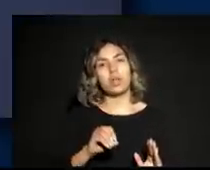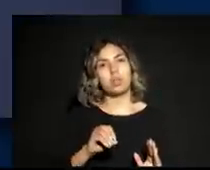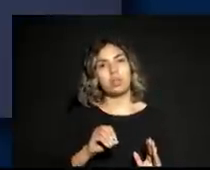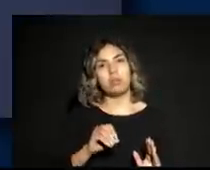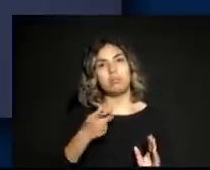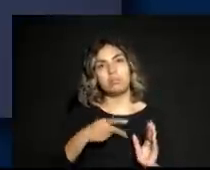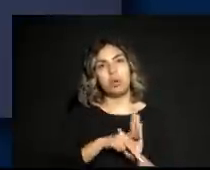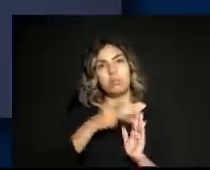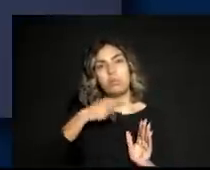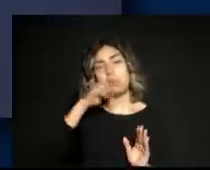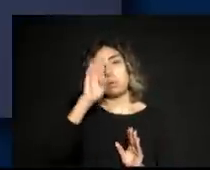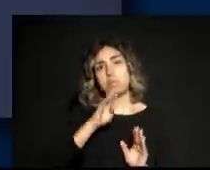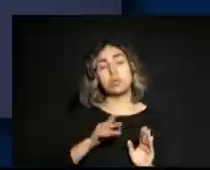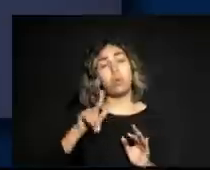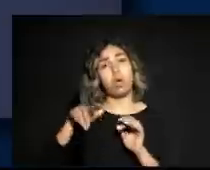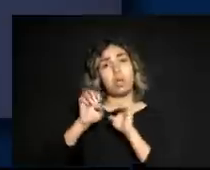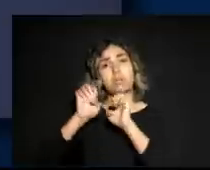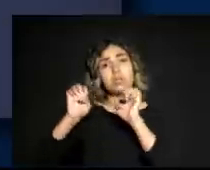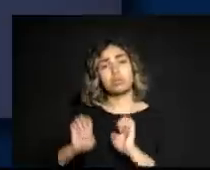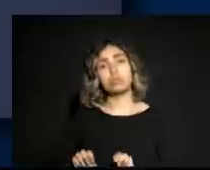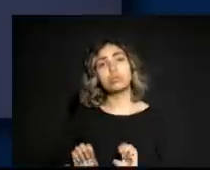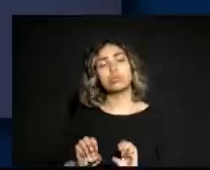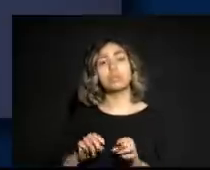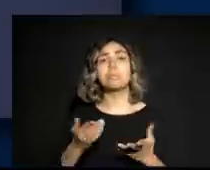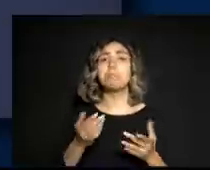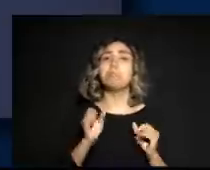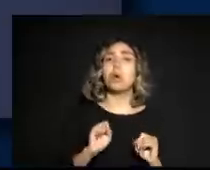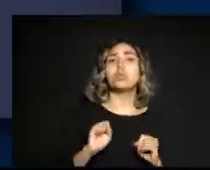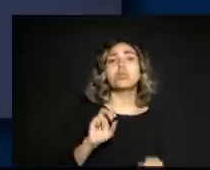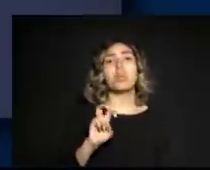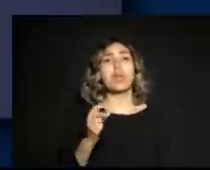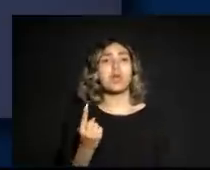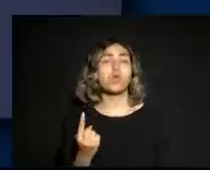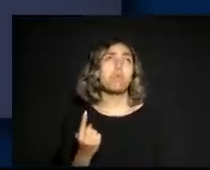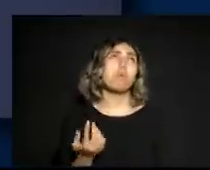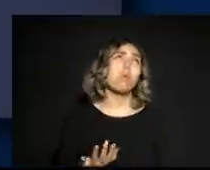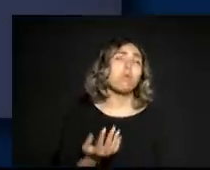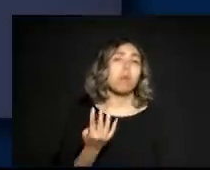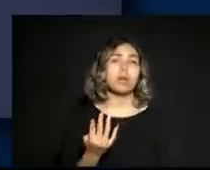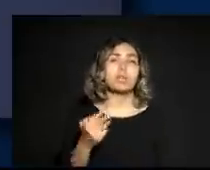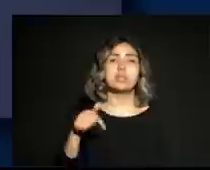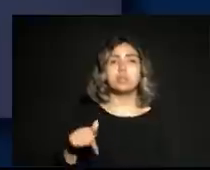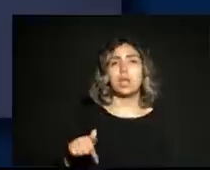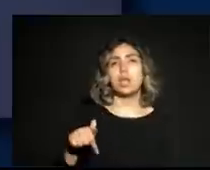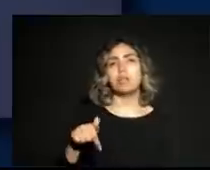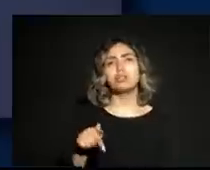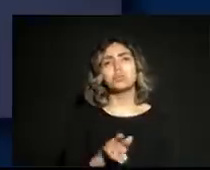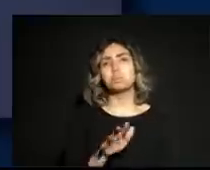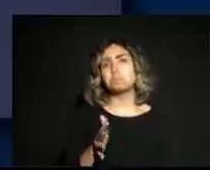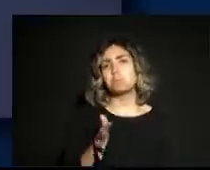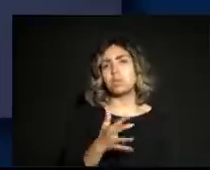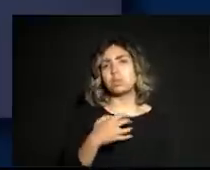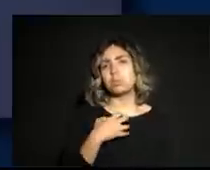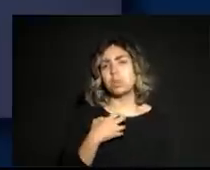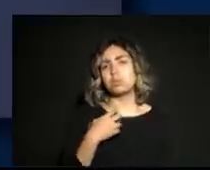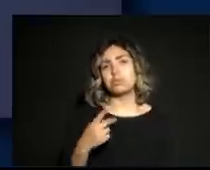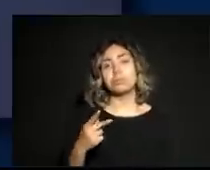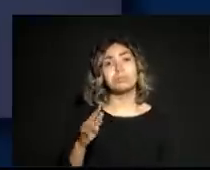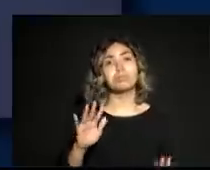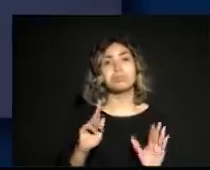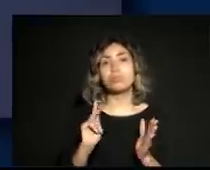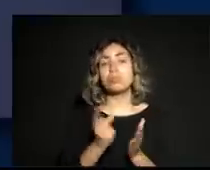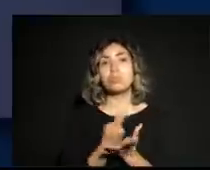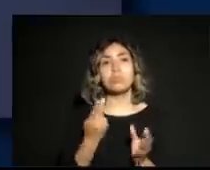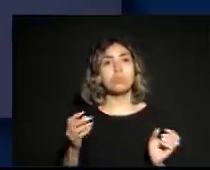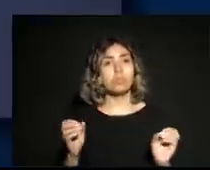a maioria delas de infraestrutura é É pode ser que seja 51 47 Não alguma coisa dessa ordem de grandeza nada tá acontecendo